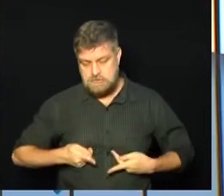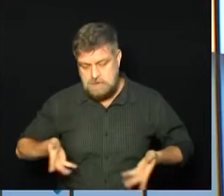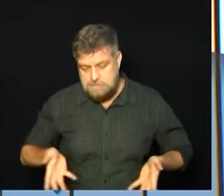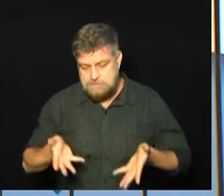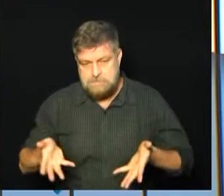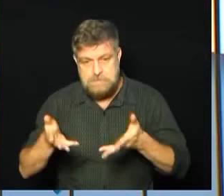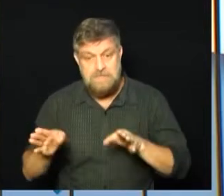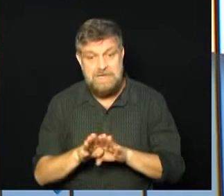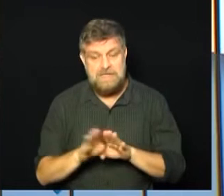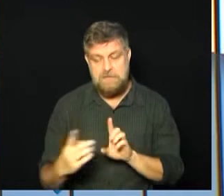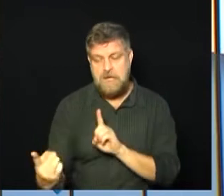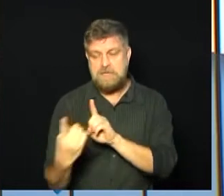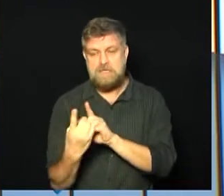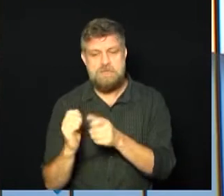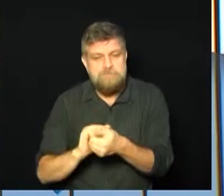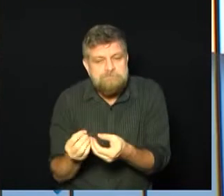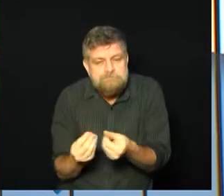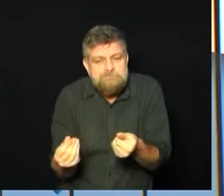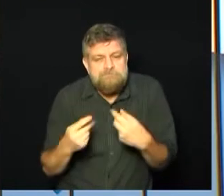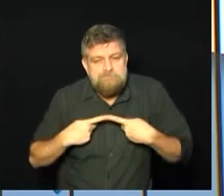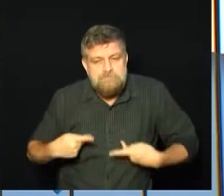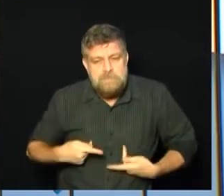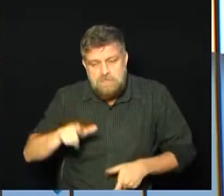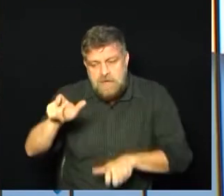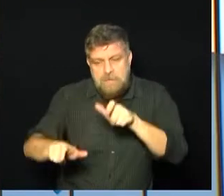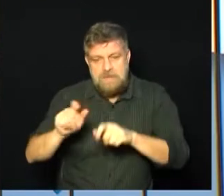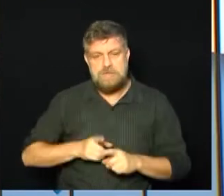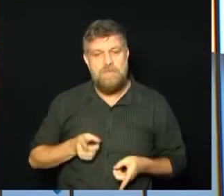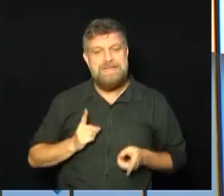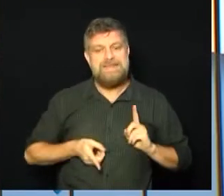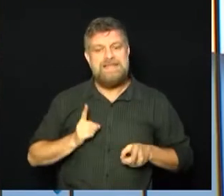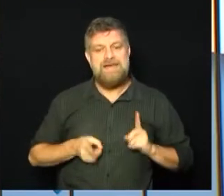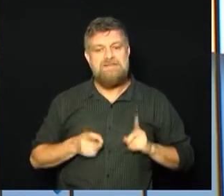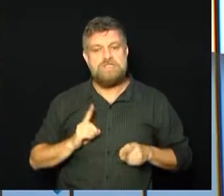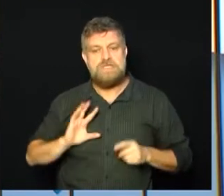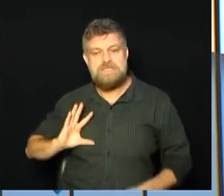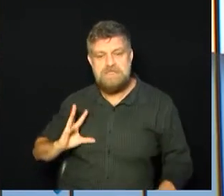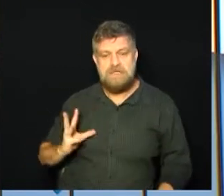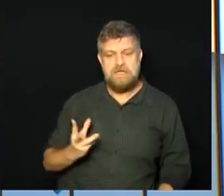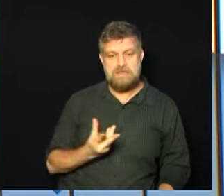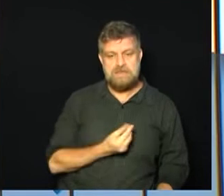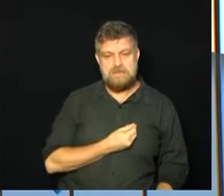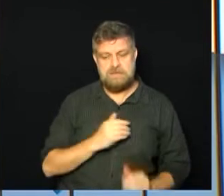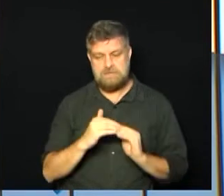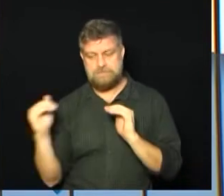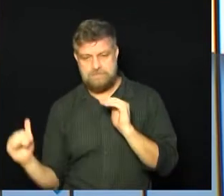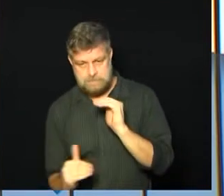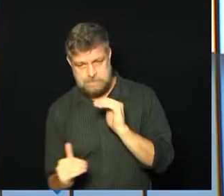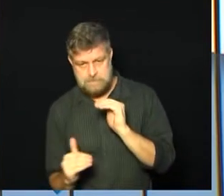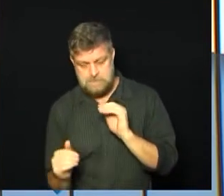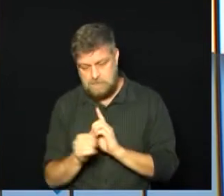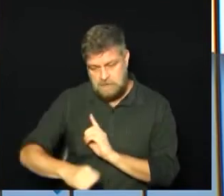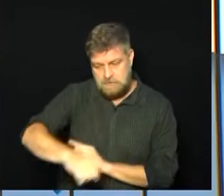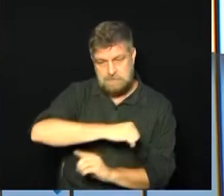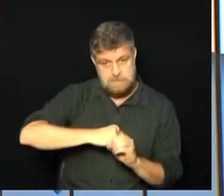o atendimento qualificado e humanizado de pessoas travestis e transexuais em situação de vulnerabilidade